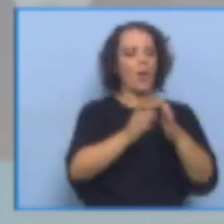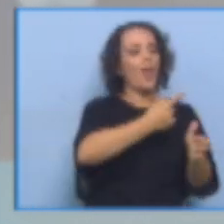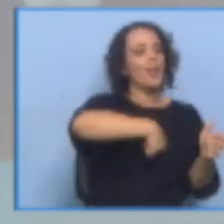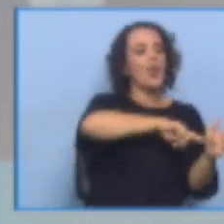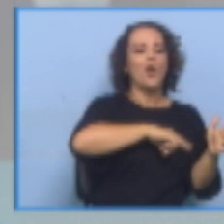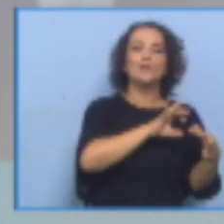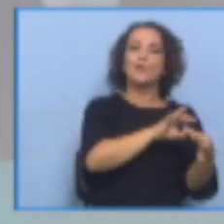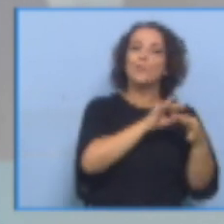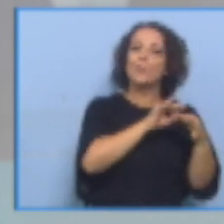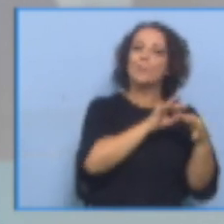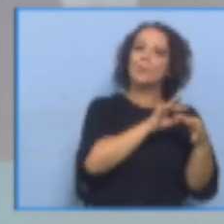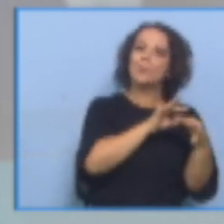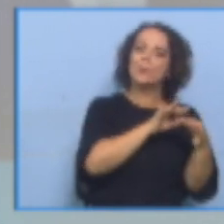colaboradores